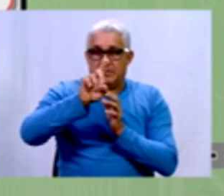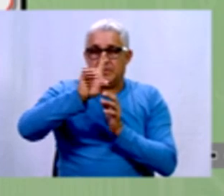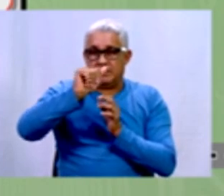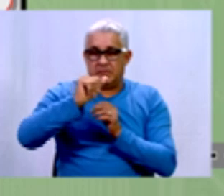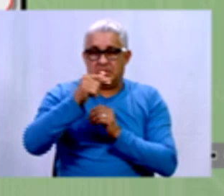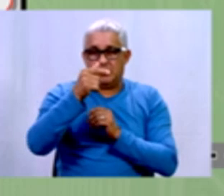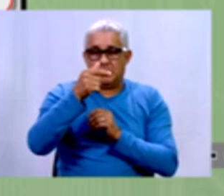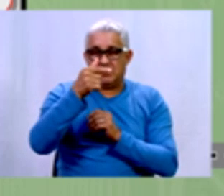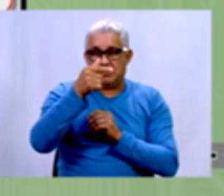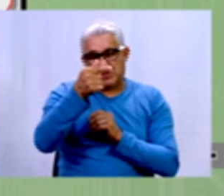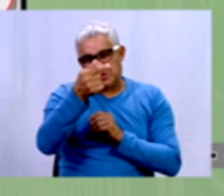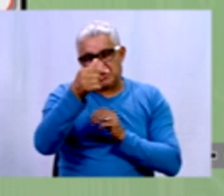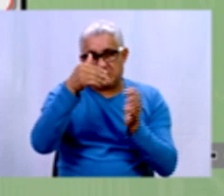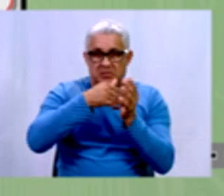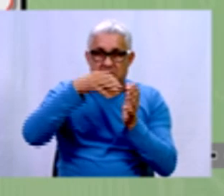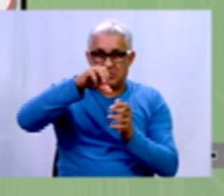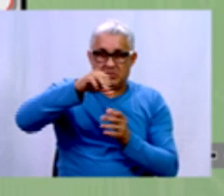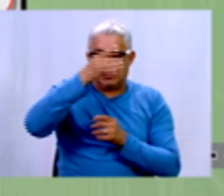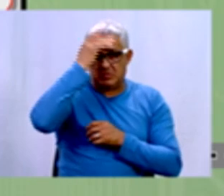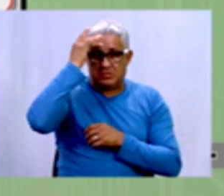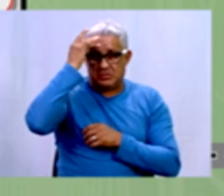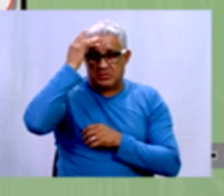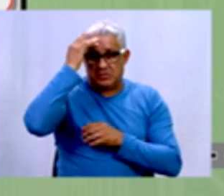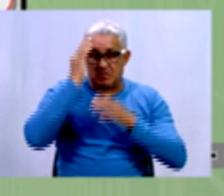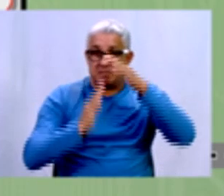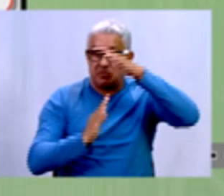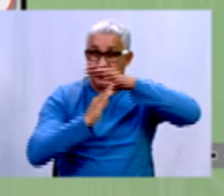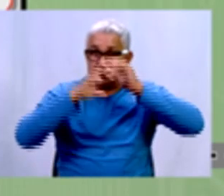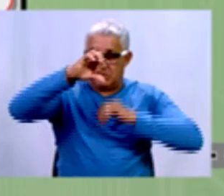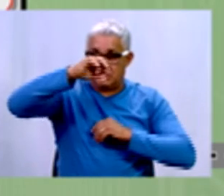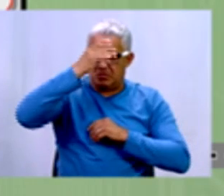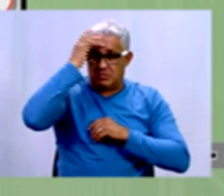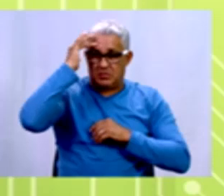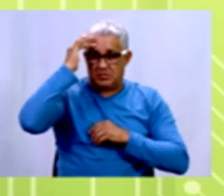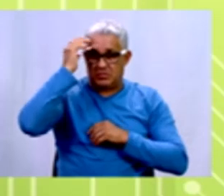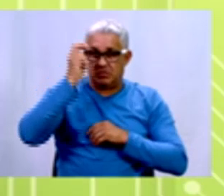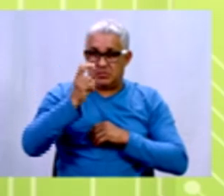pessoas, aí 5, no máximo 9. Tá? Bom,